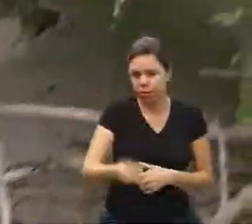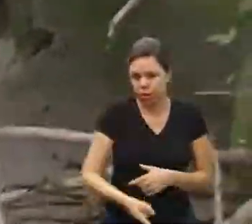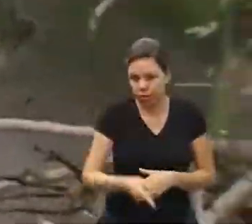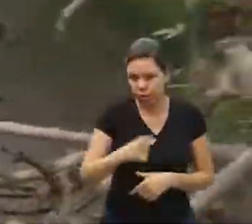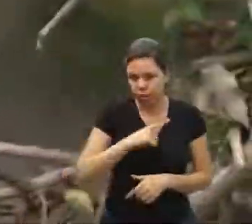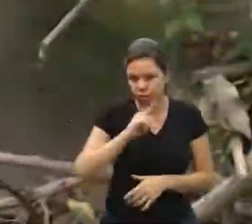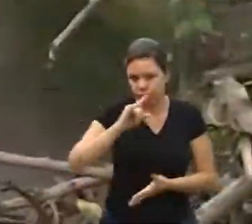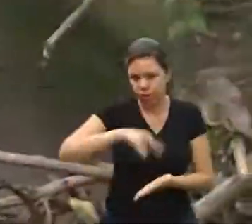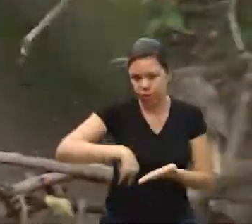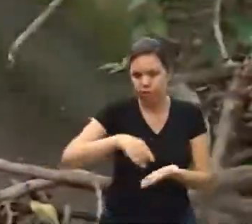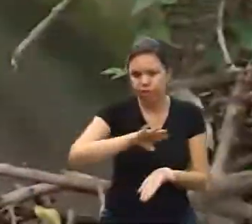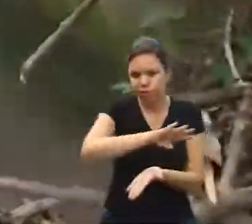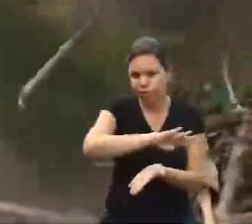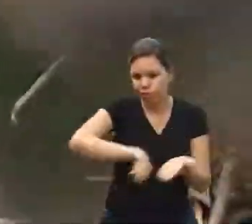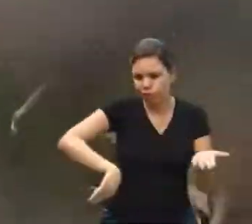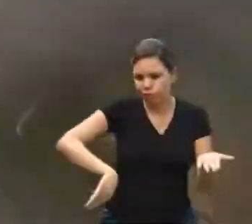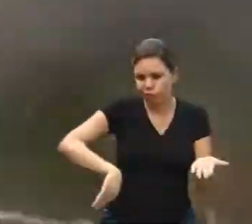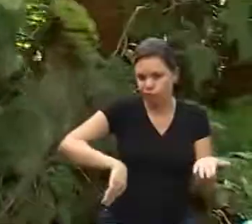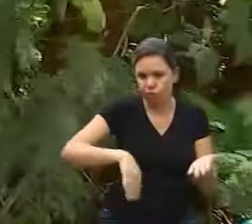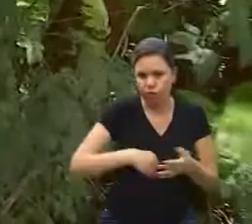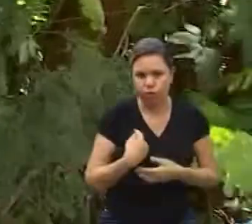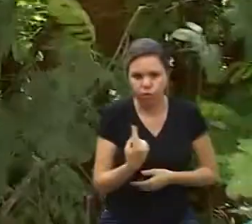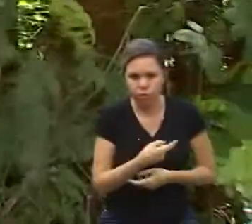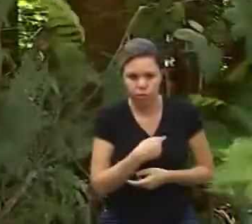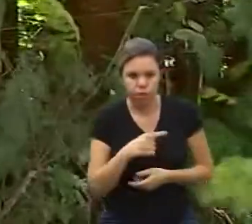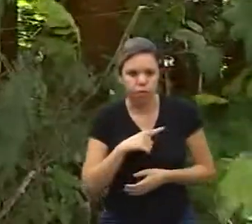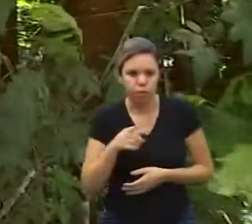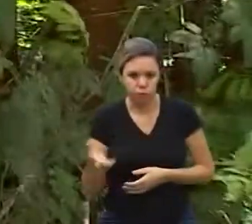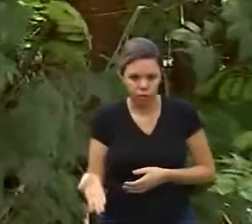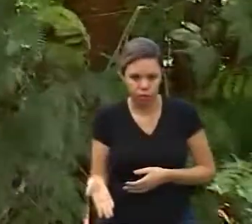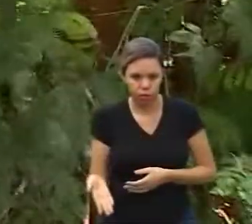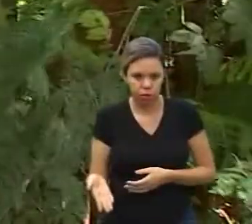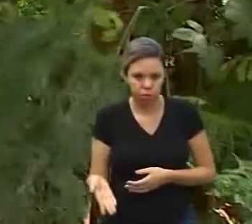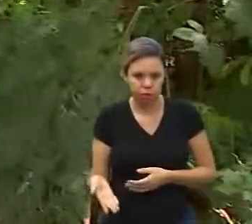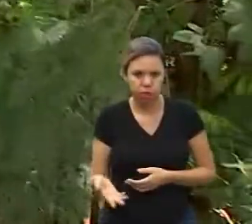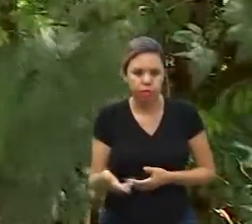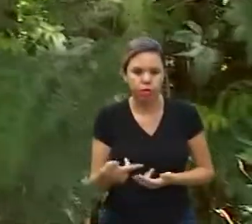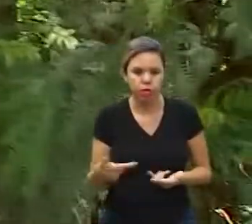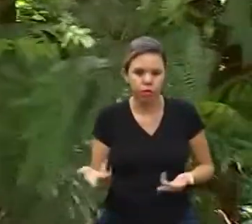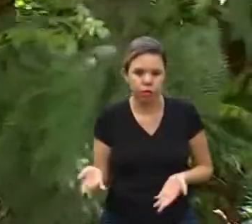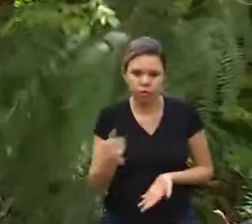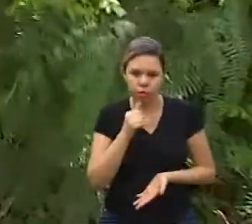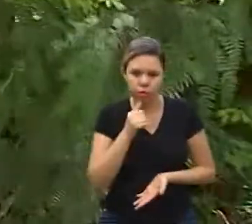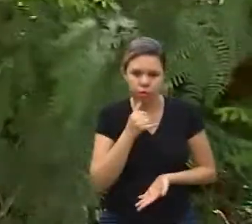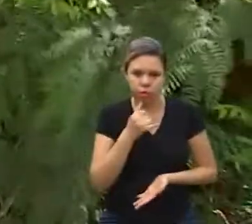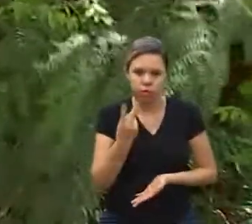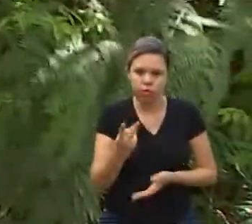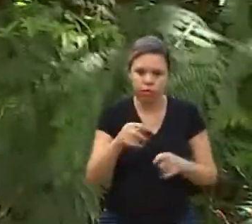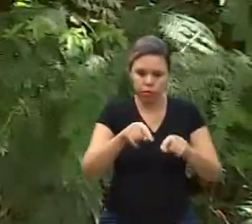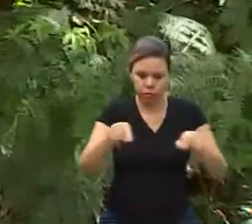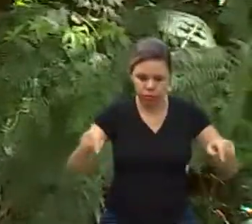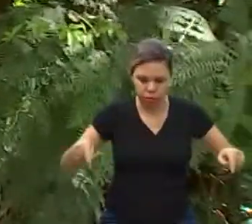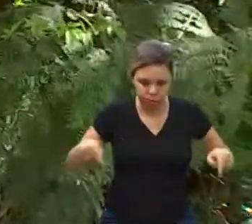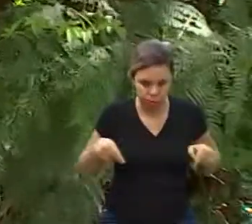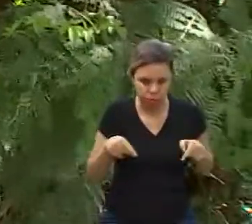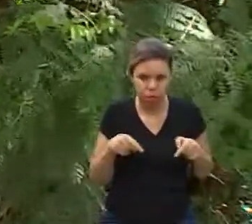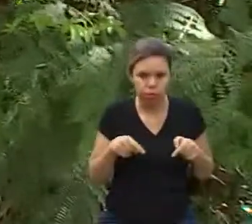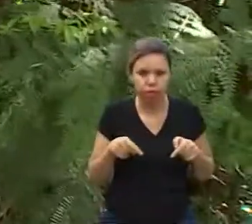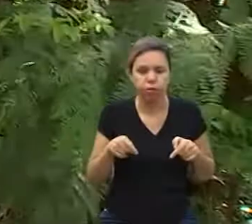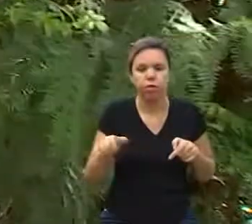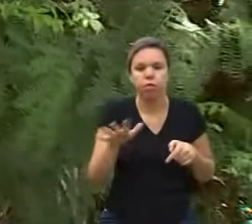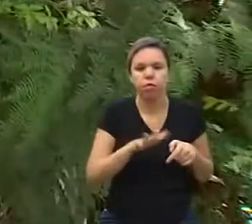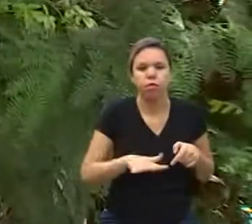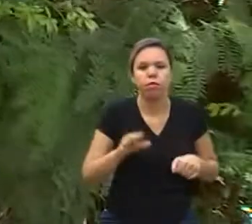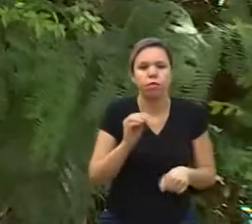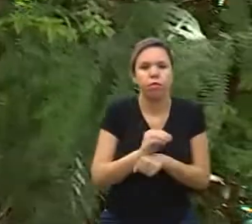mas depois teve a documentação retirada. Nós temos aqui uma situação de 2 terrenos